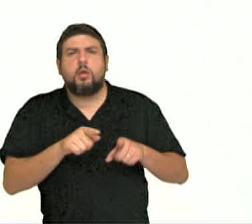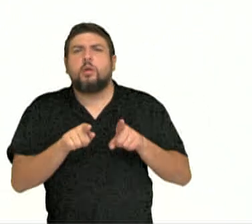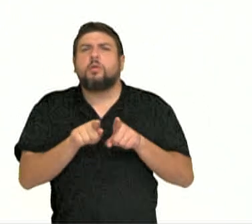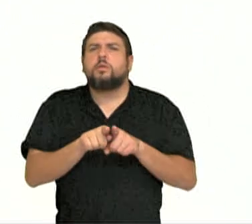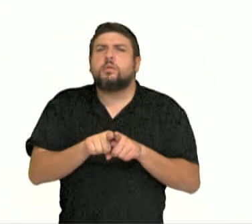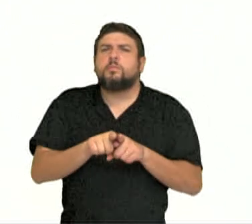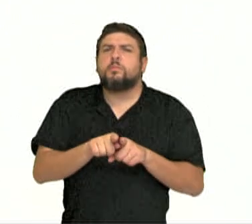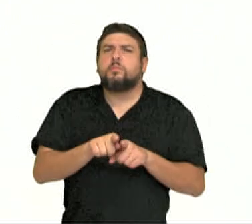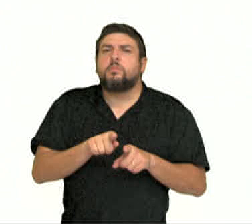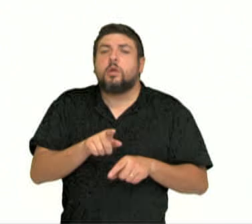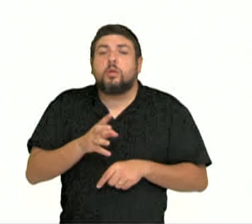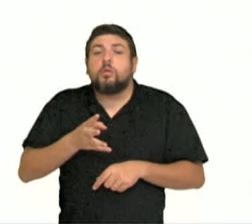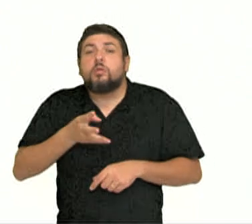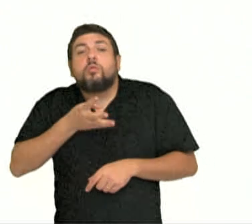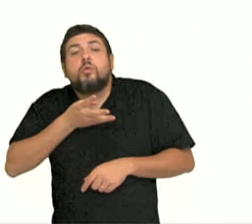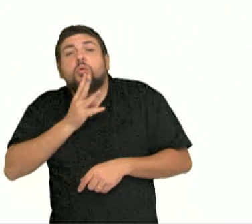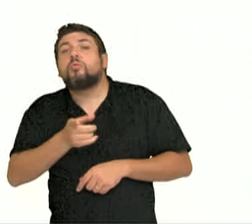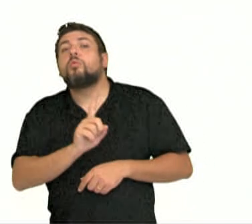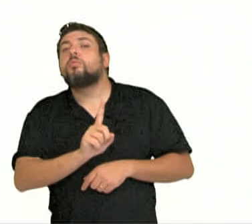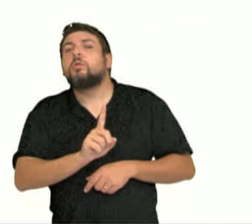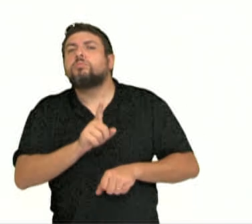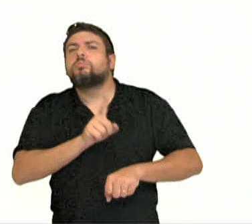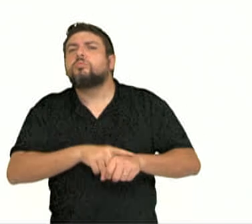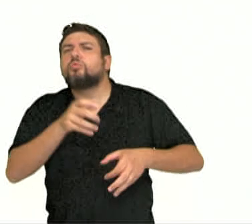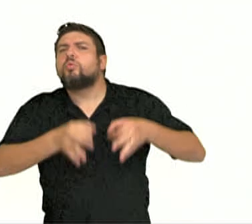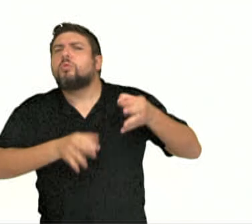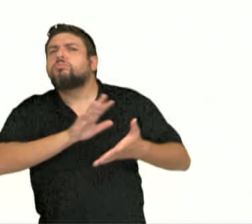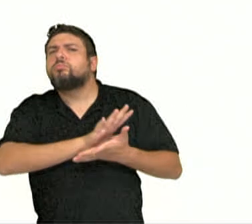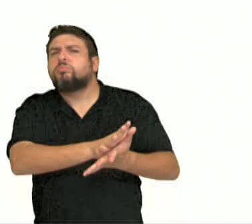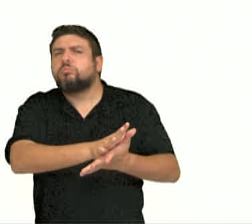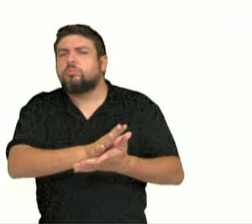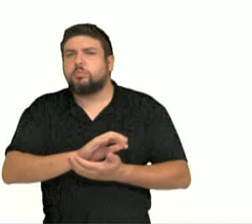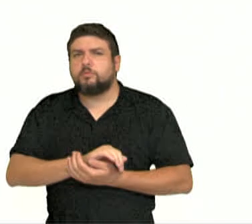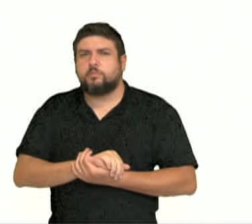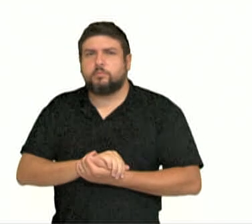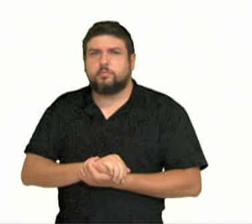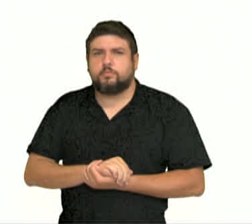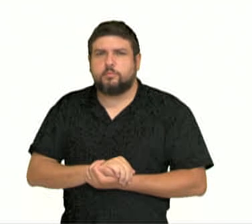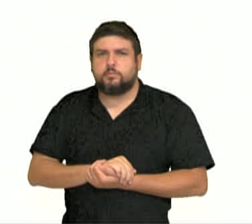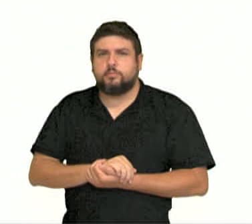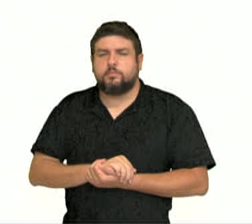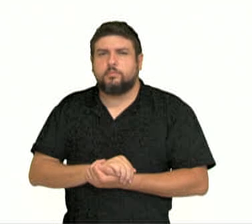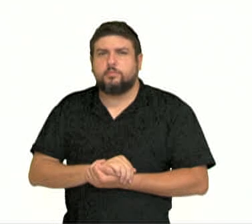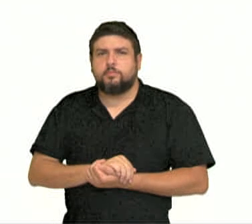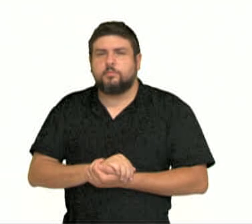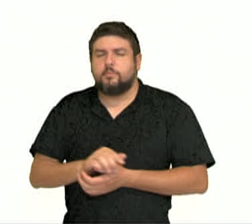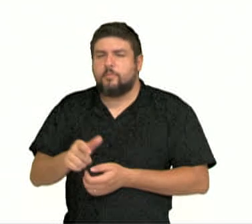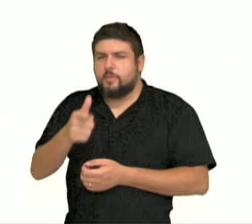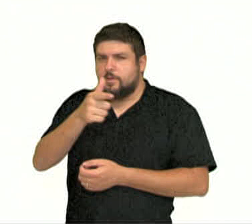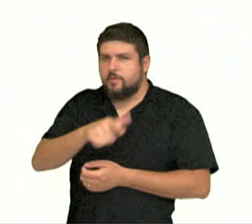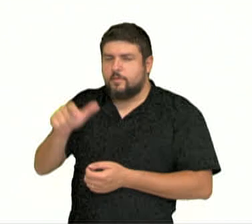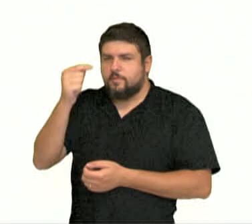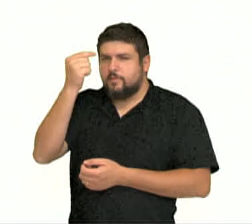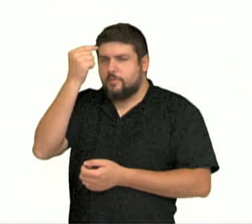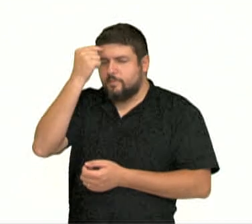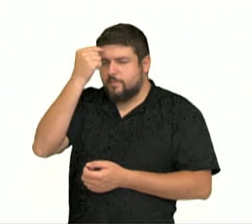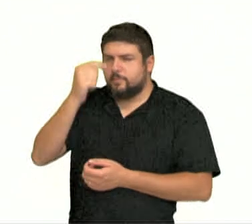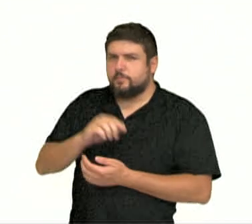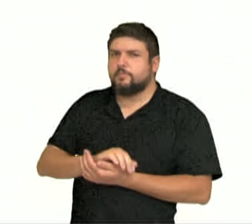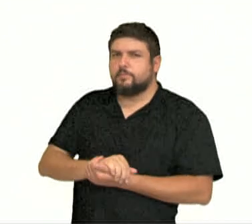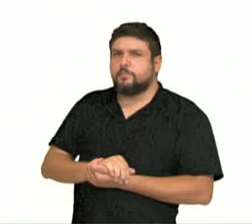nem sabiam e julgavam sem conhecer. A pensar, de novo aquela perguntinha do começo da